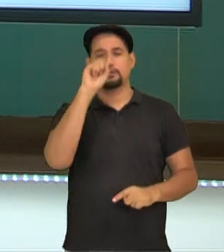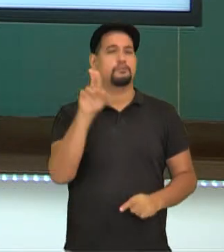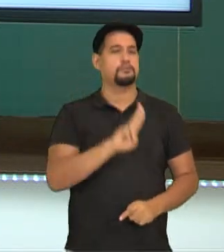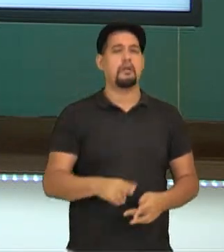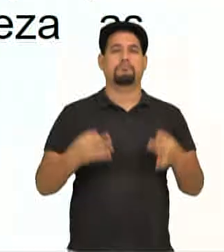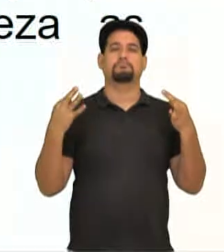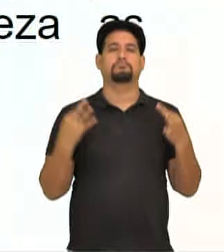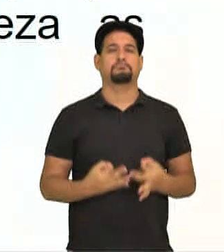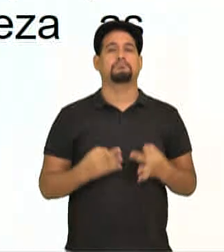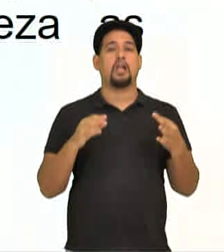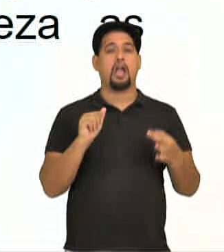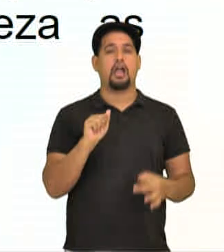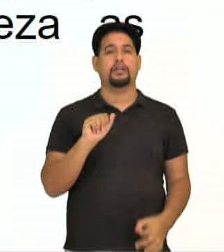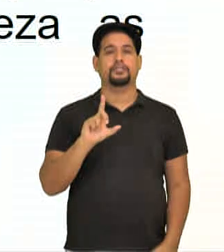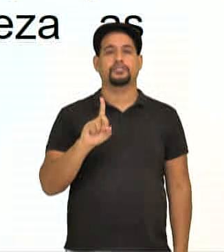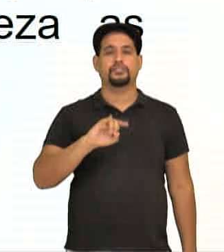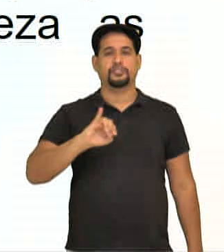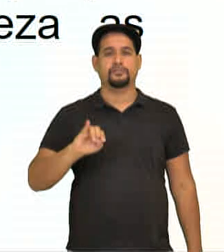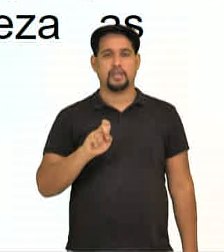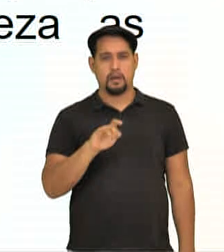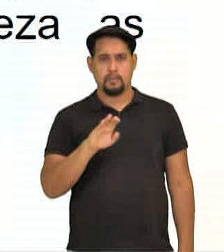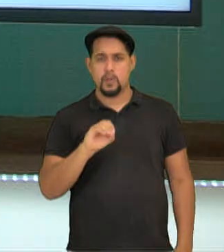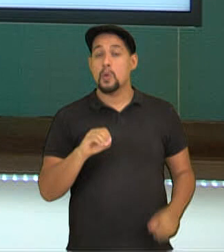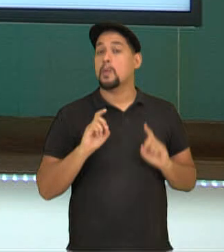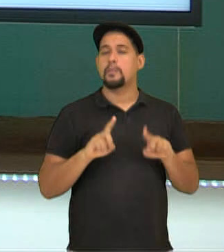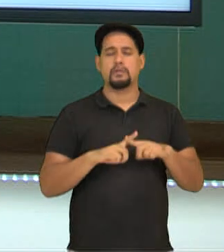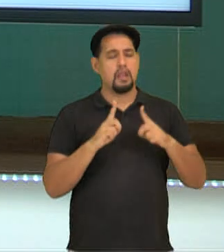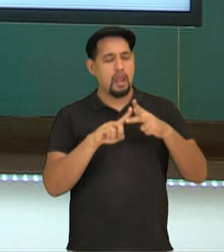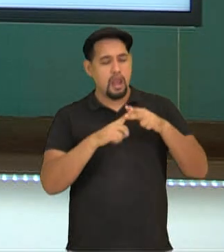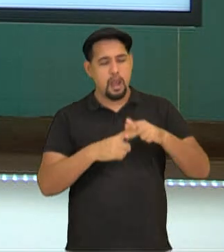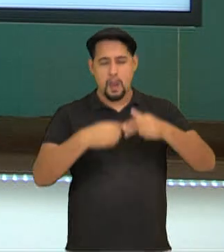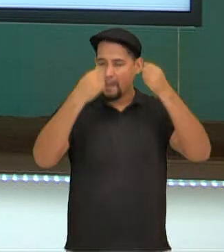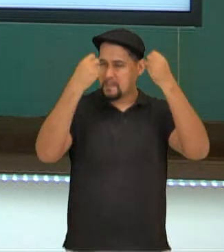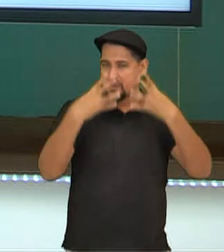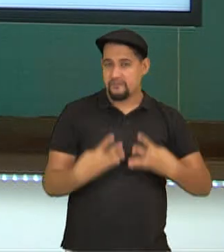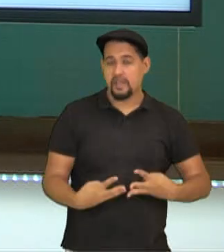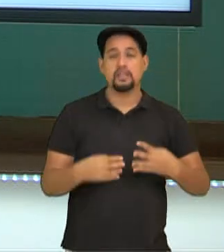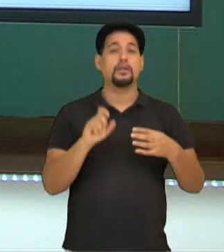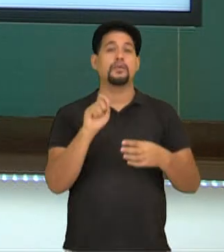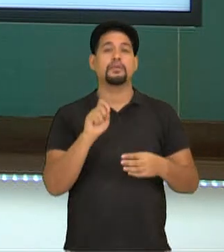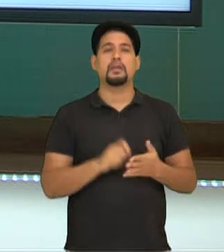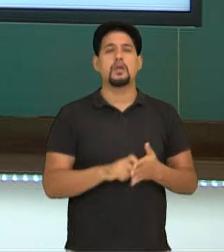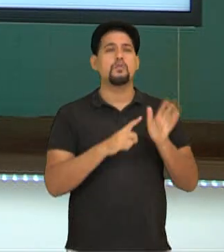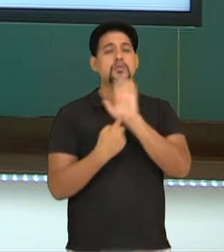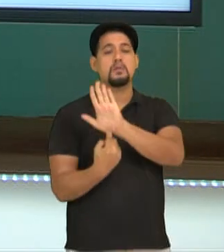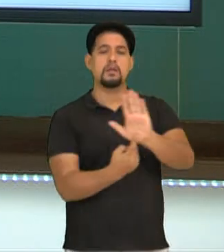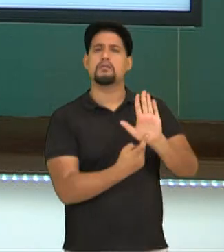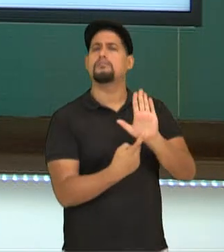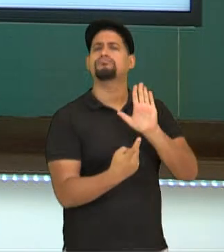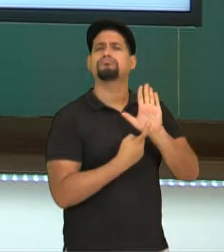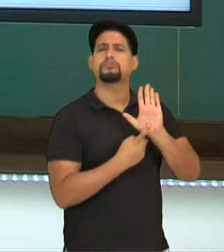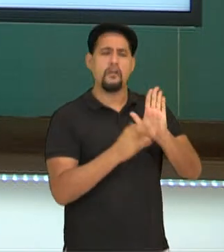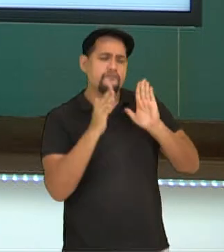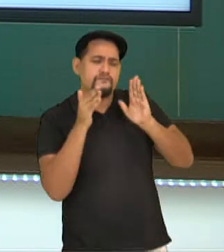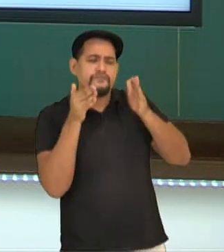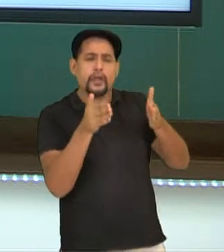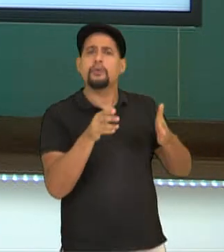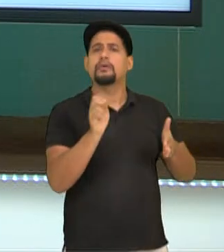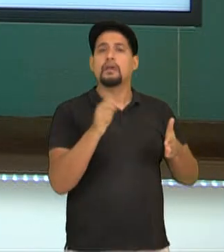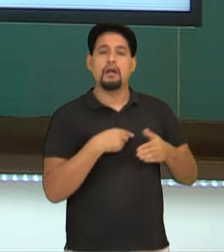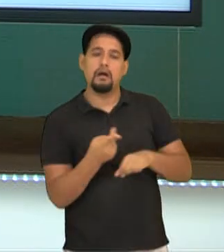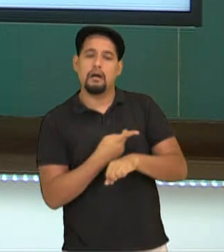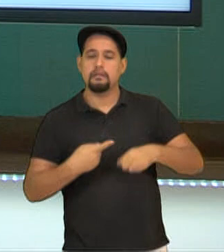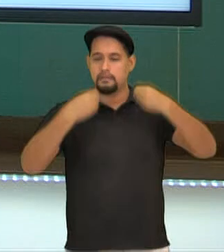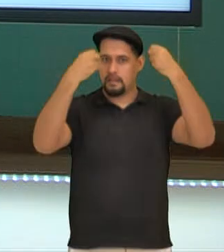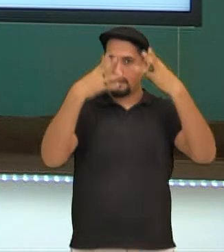os advérbios, porque eles possibilitam elaborar com maior riqueza as orações, dando destaque, ênfase, àquilo que buscamos